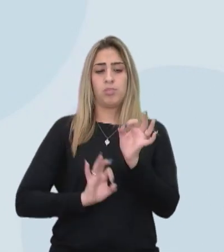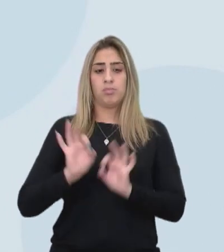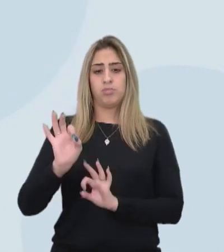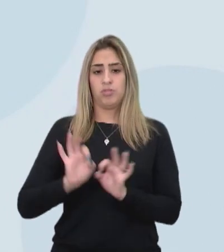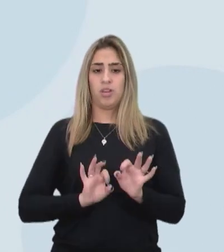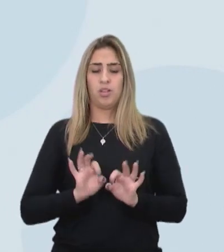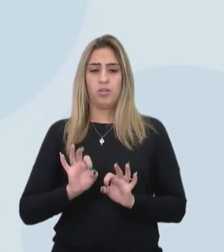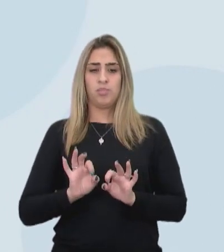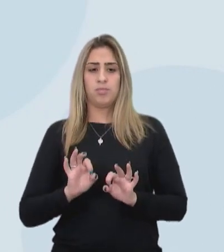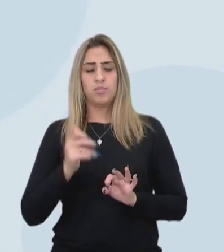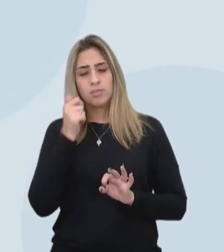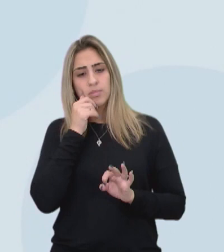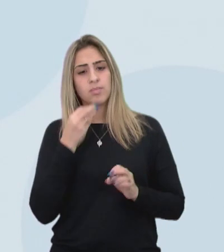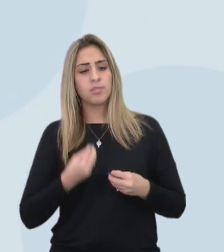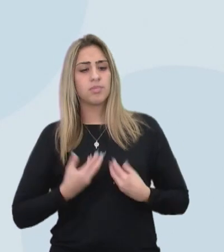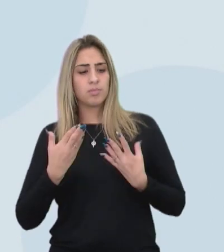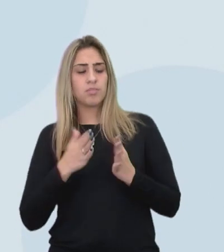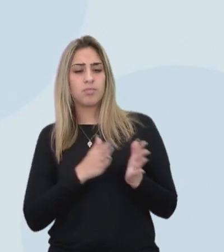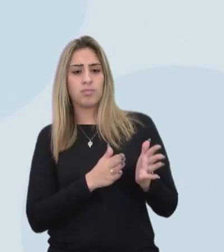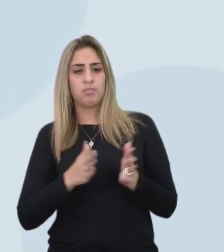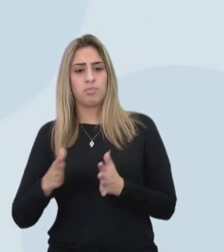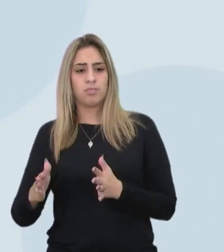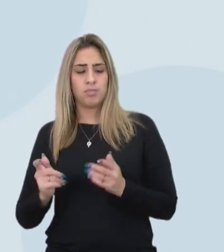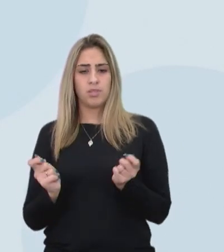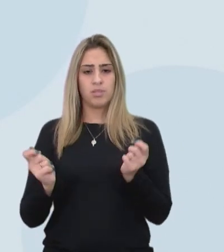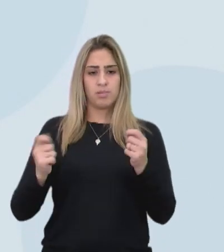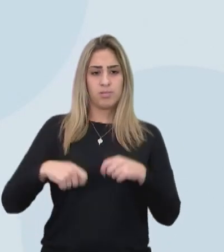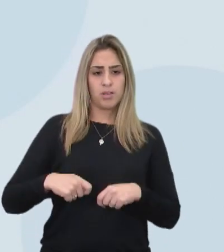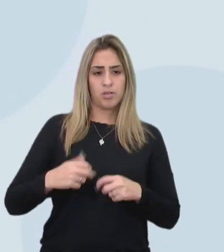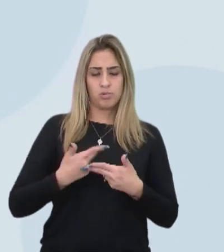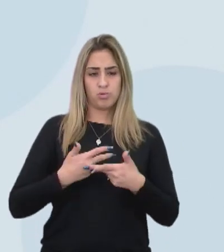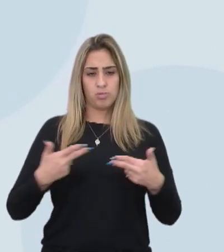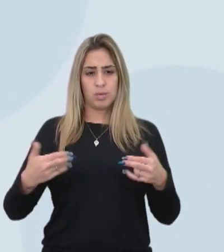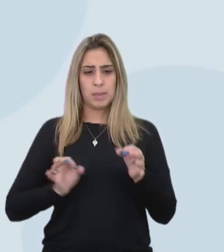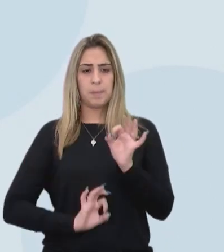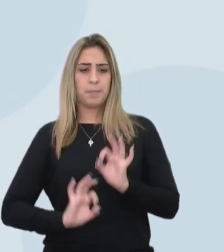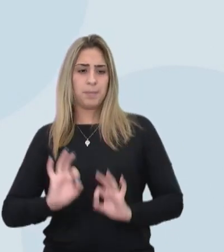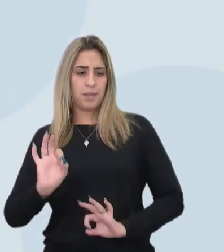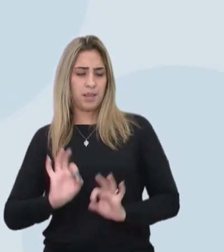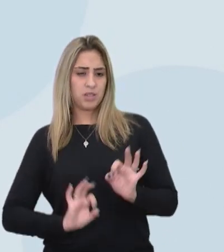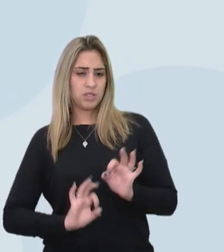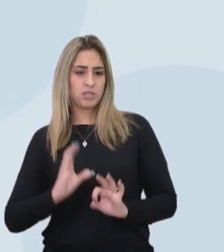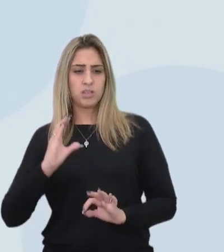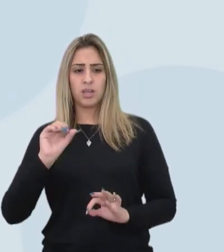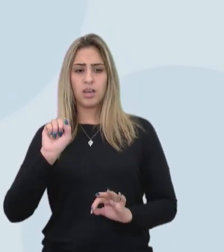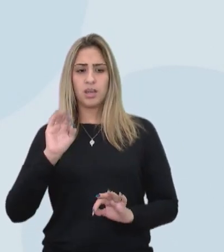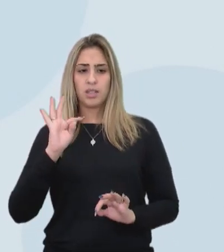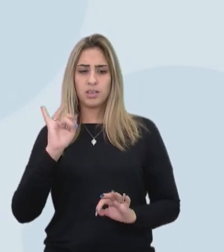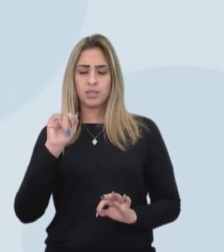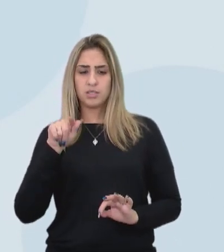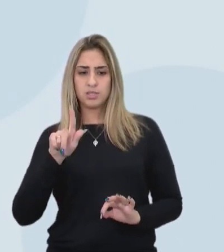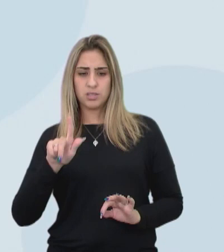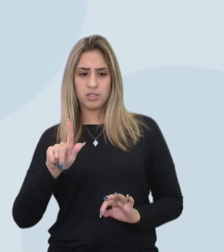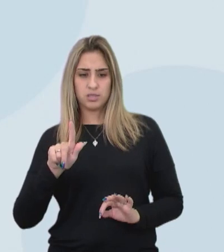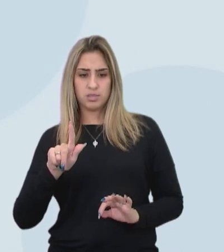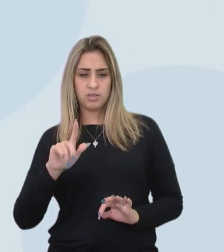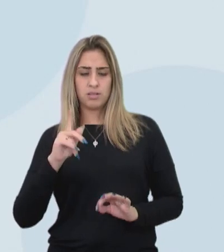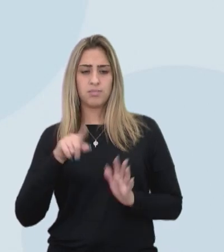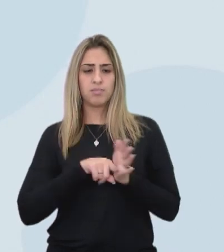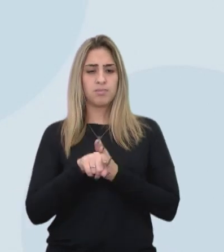lançamento, podendo passar pelas fases de captação de recursos, planejamento, casting, que é o elenco, né,